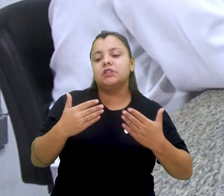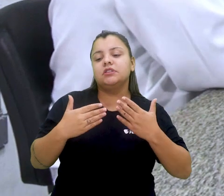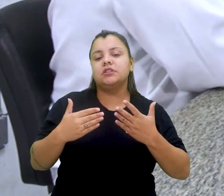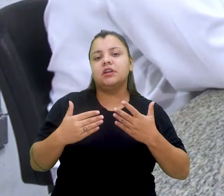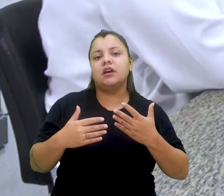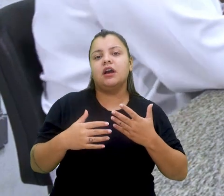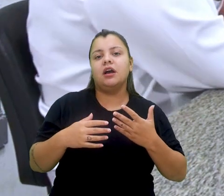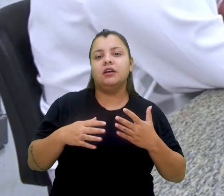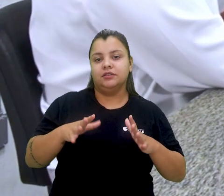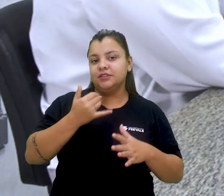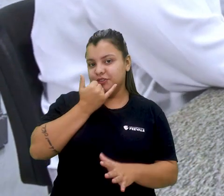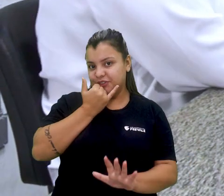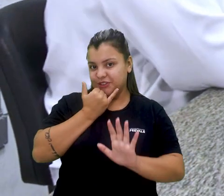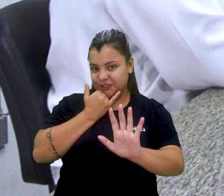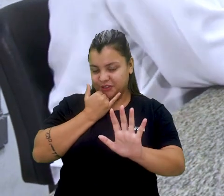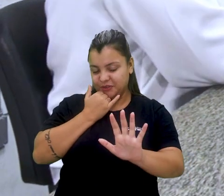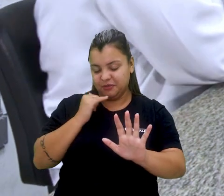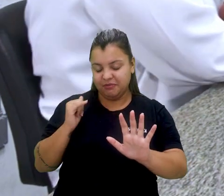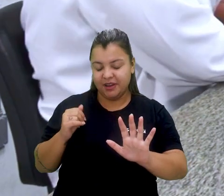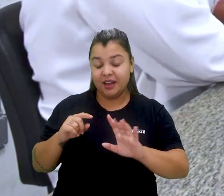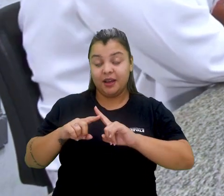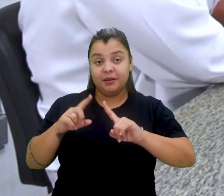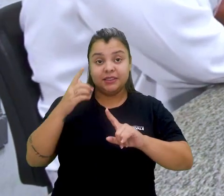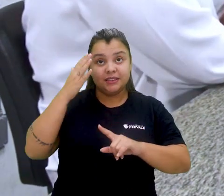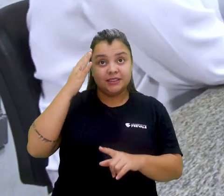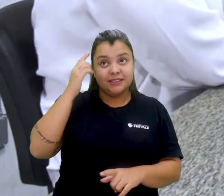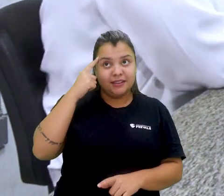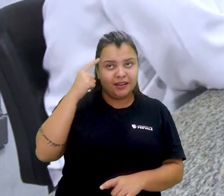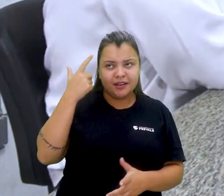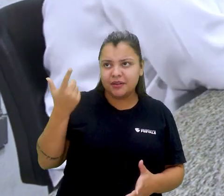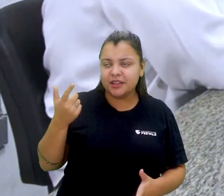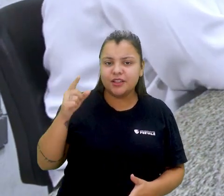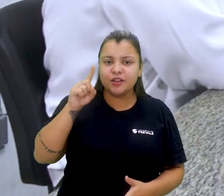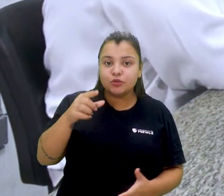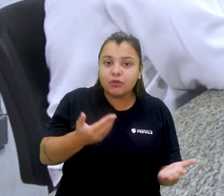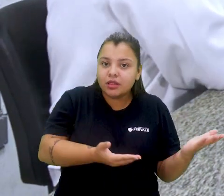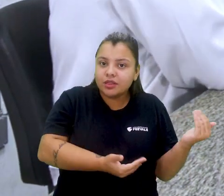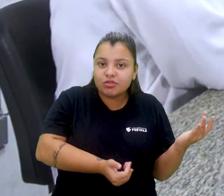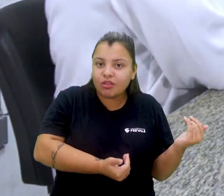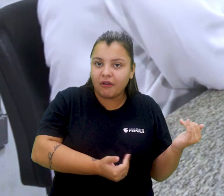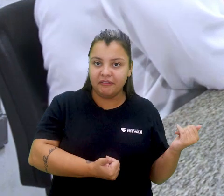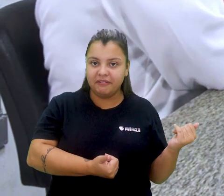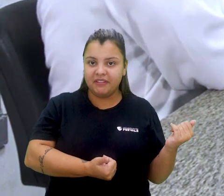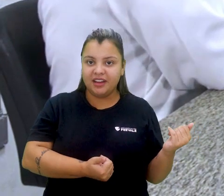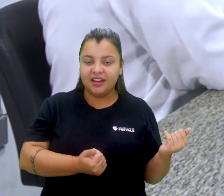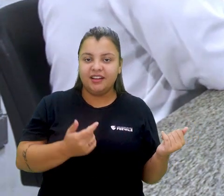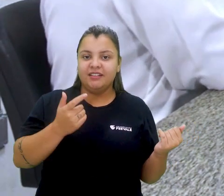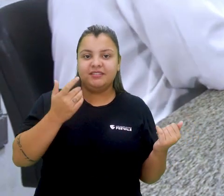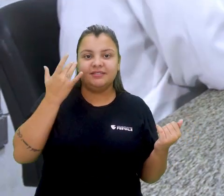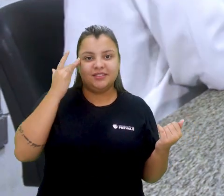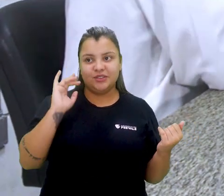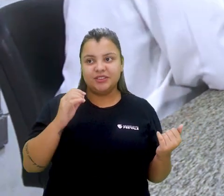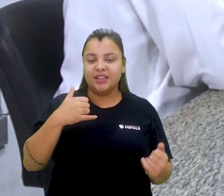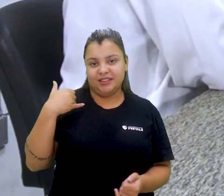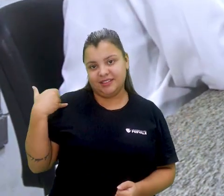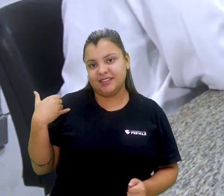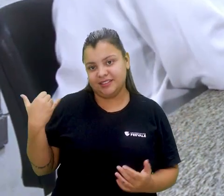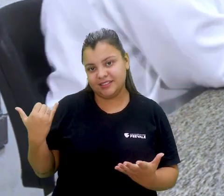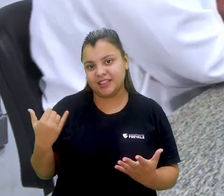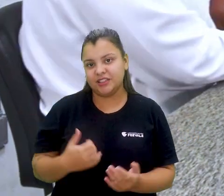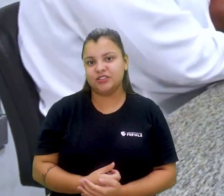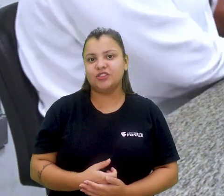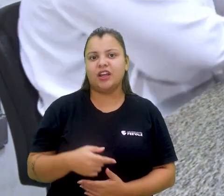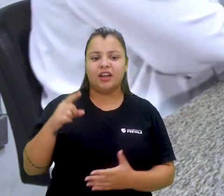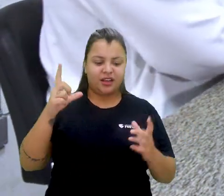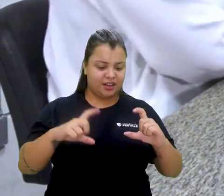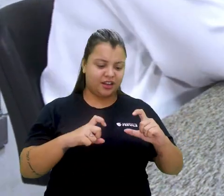mas a até desculpa a descrição Mas na minha cabeça tu é super nova eu não não tenho não passa assim não sei a idade que a Luana tem e aquela